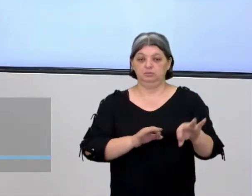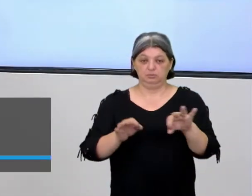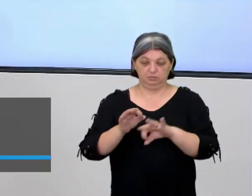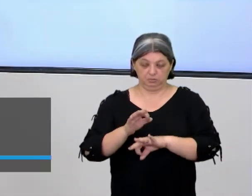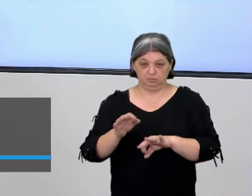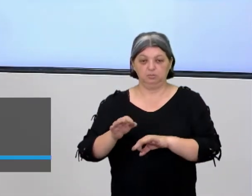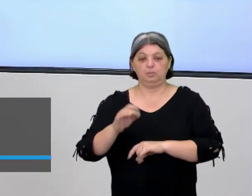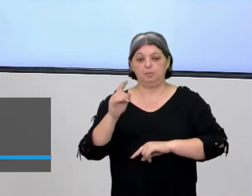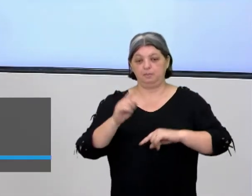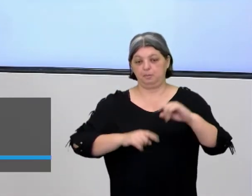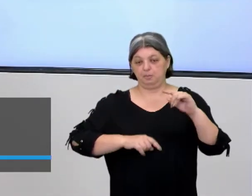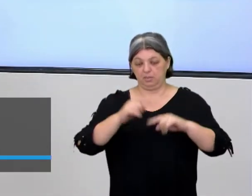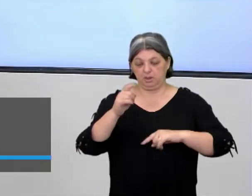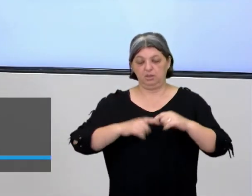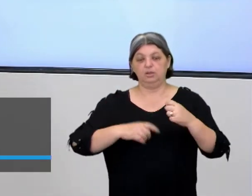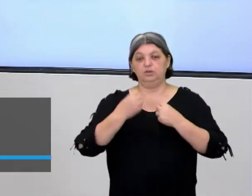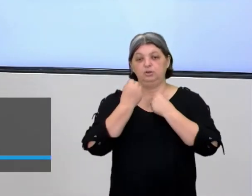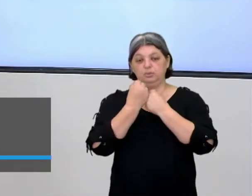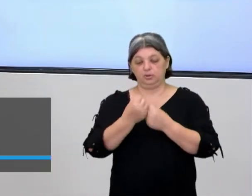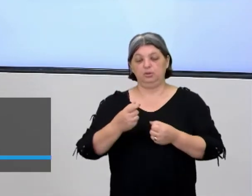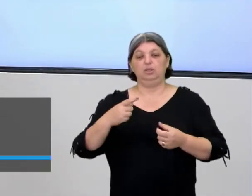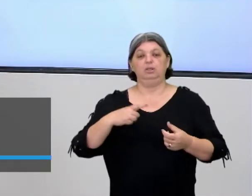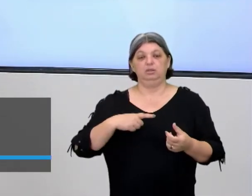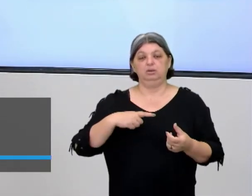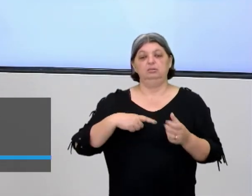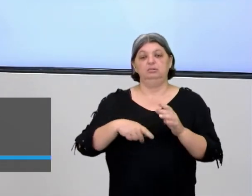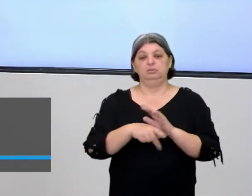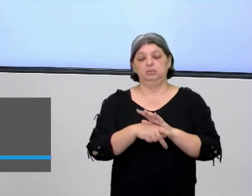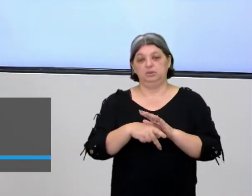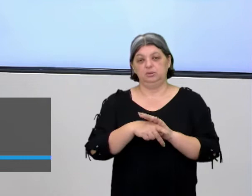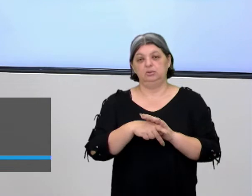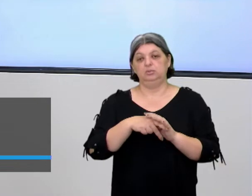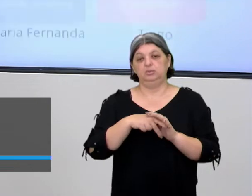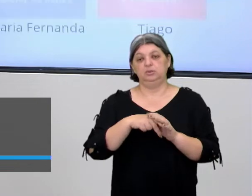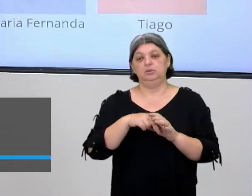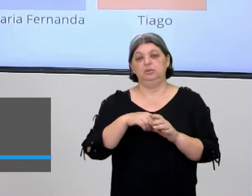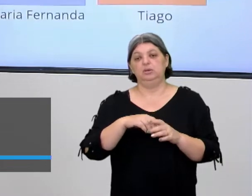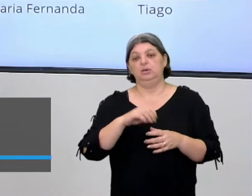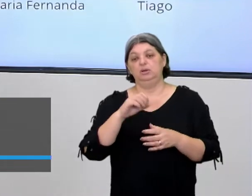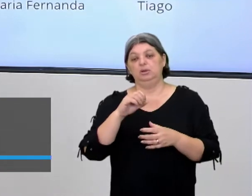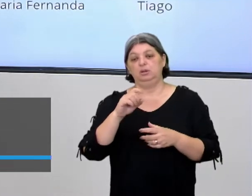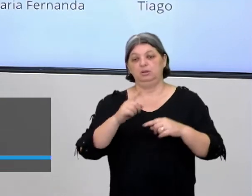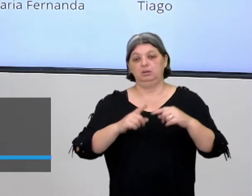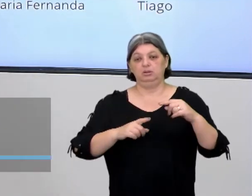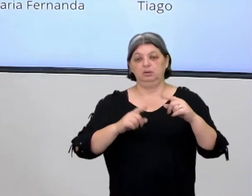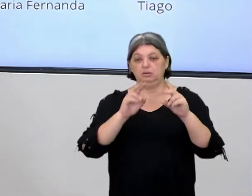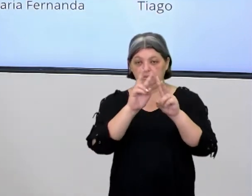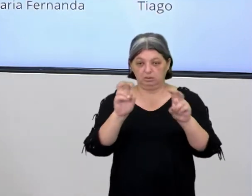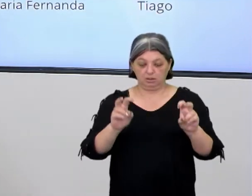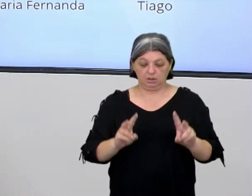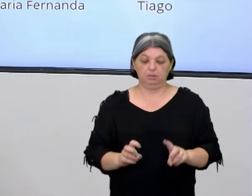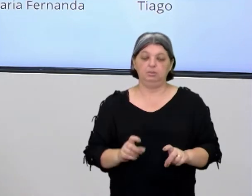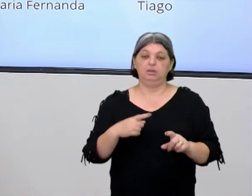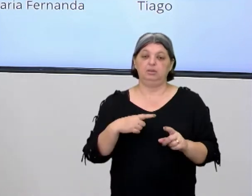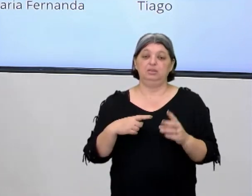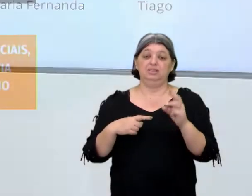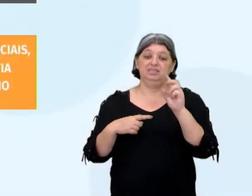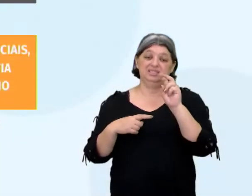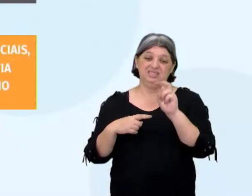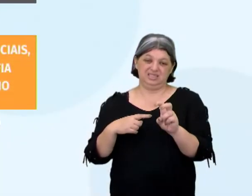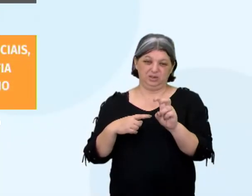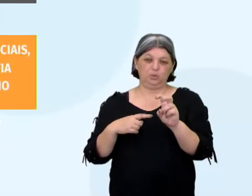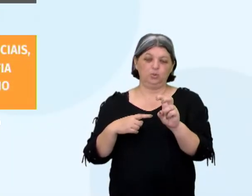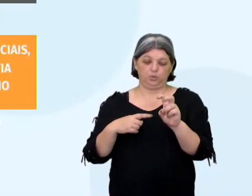de apoio, tá ok? Temos os componentes curriculares, vocês já conhecem bem, e aí temos 5 aprofundamentos,